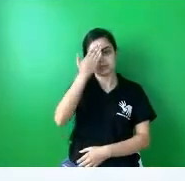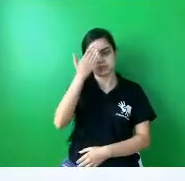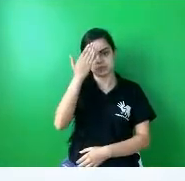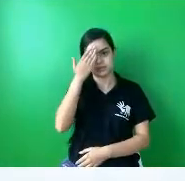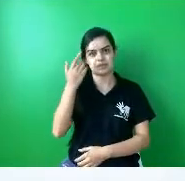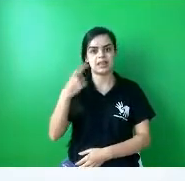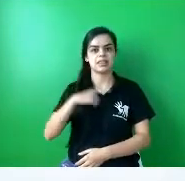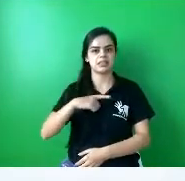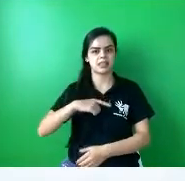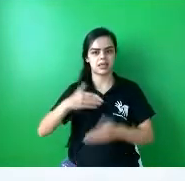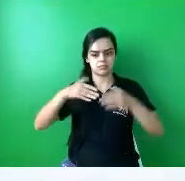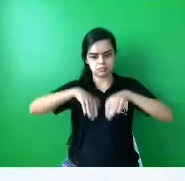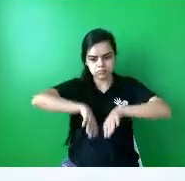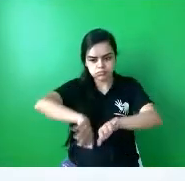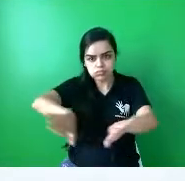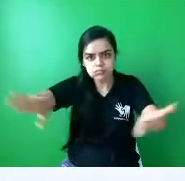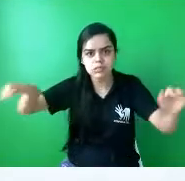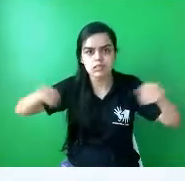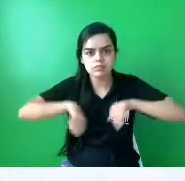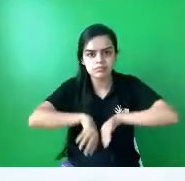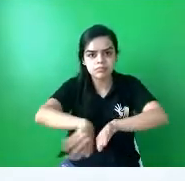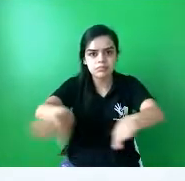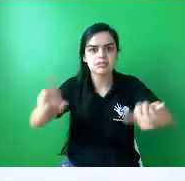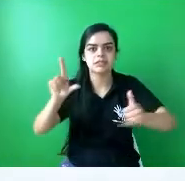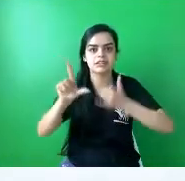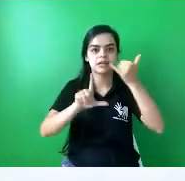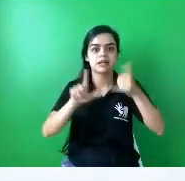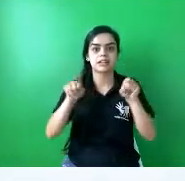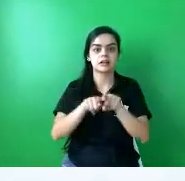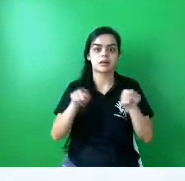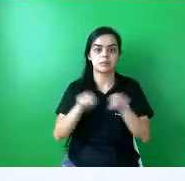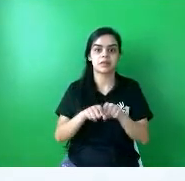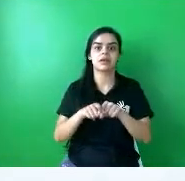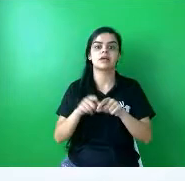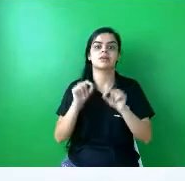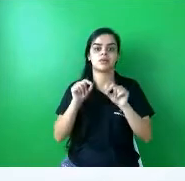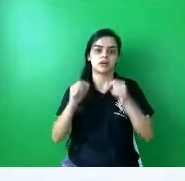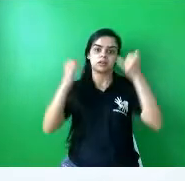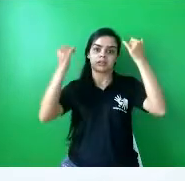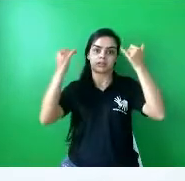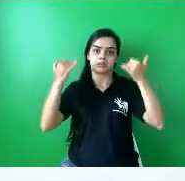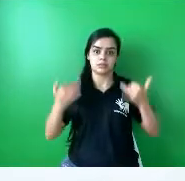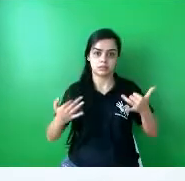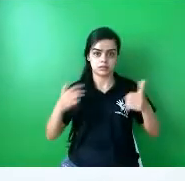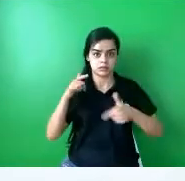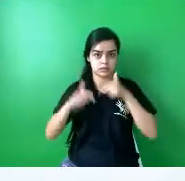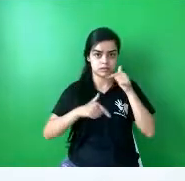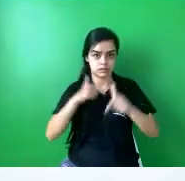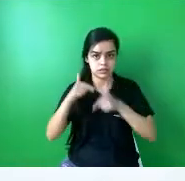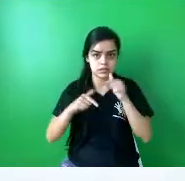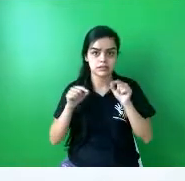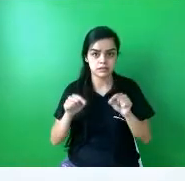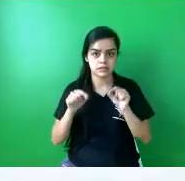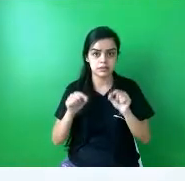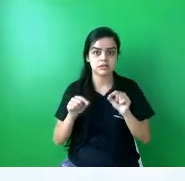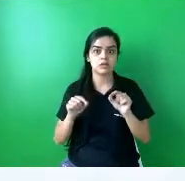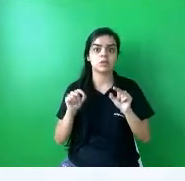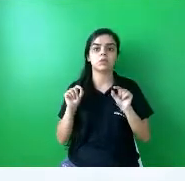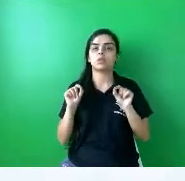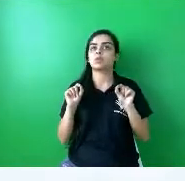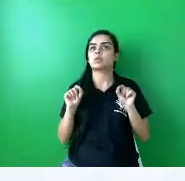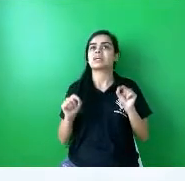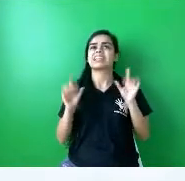piscina lá, que lá tem várias áreas de lazer, Isso. tem sauna. Eu queria que você contasse aqui para os nossos trabalhadores e trabalhadoras